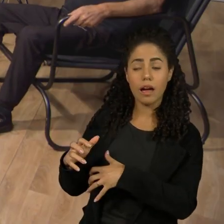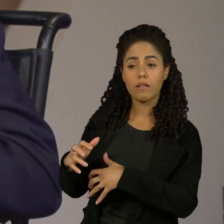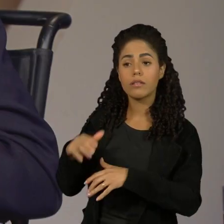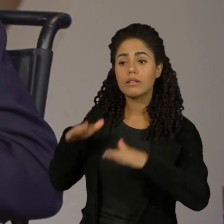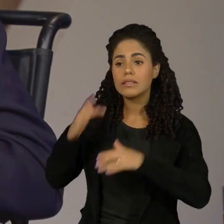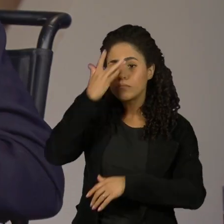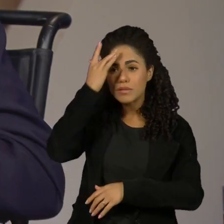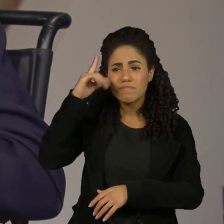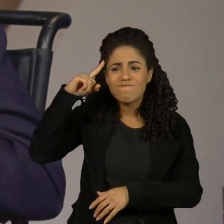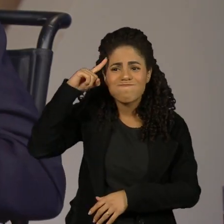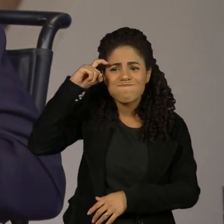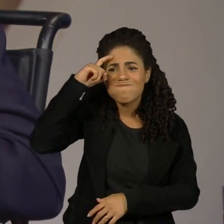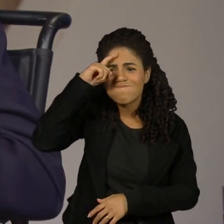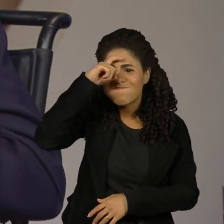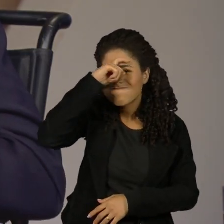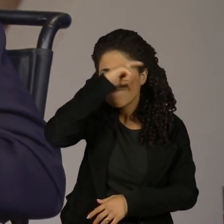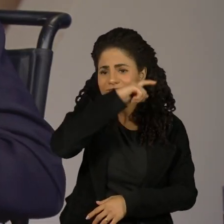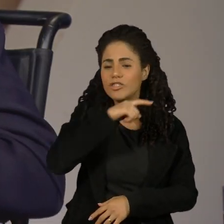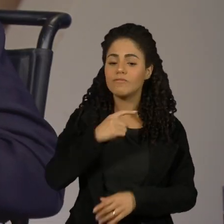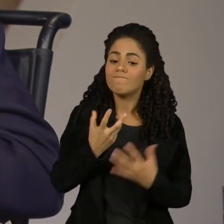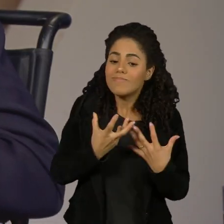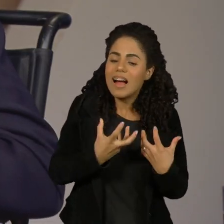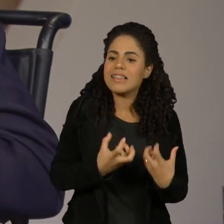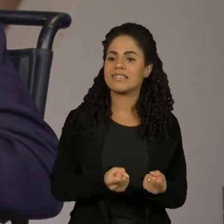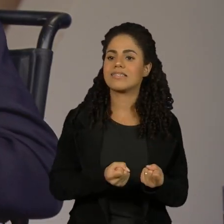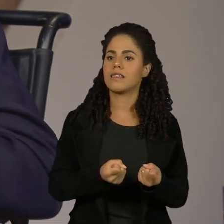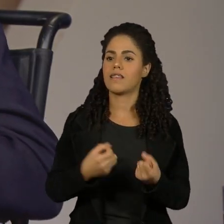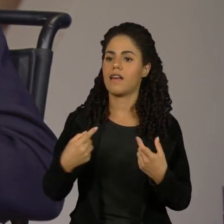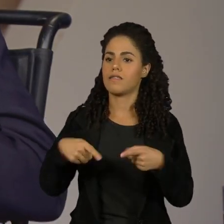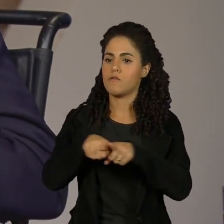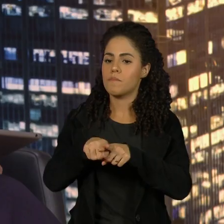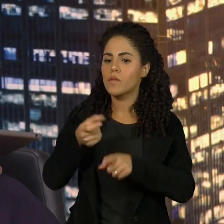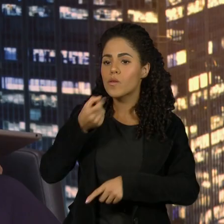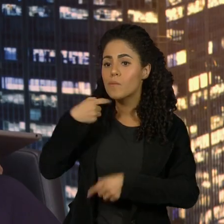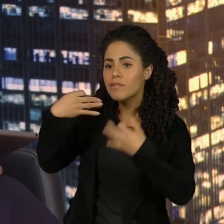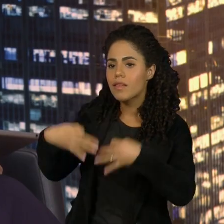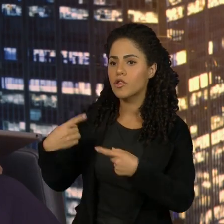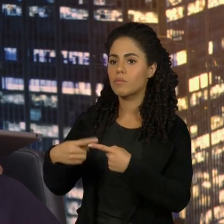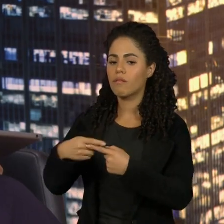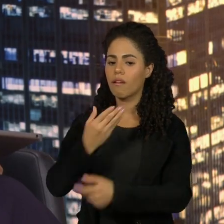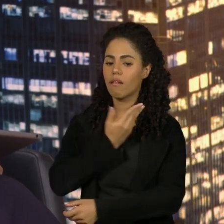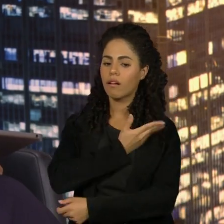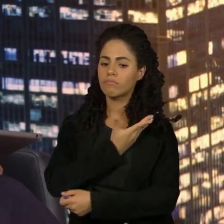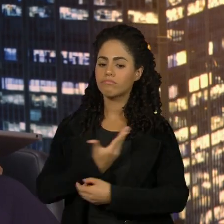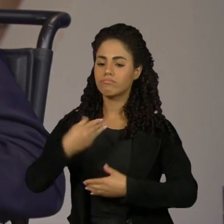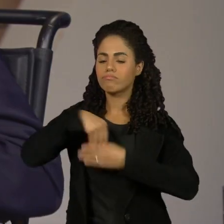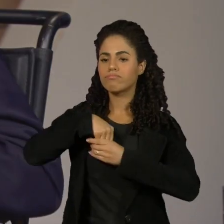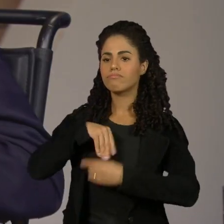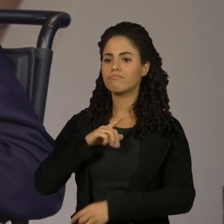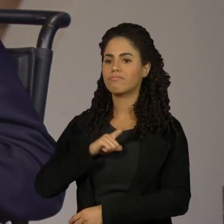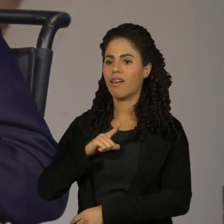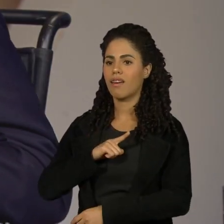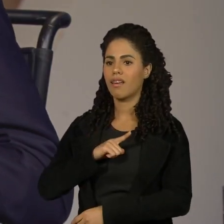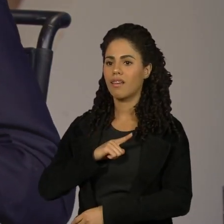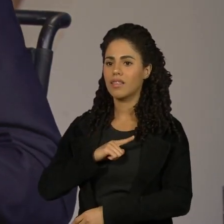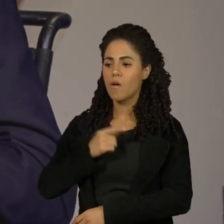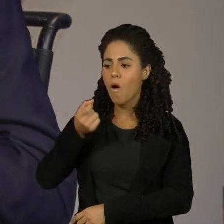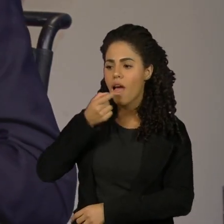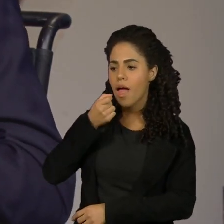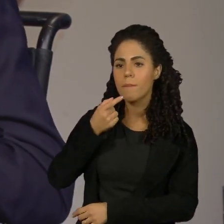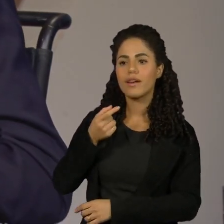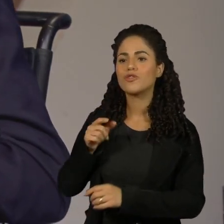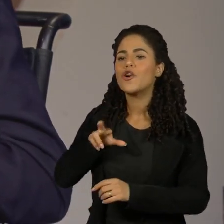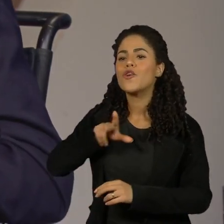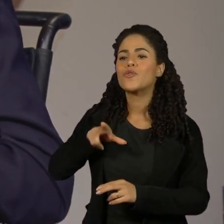têm dificuldade de tomar o medicamento da forma correta por preconceito. Então, não é exatamente como tomar um remédio para